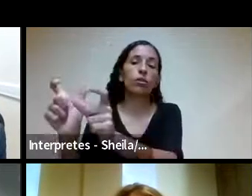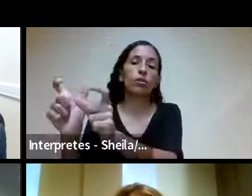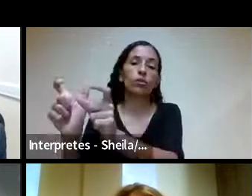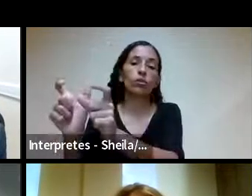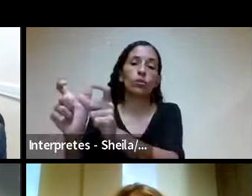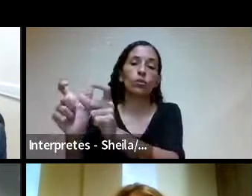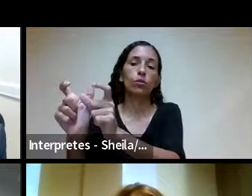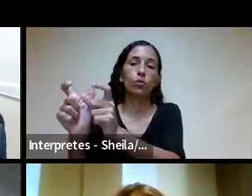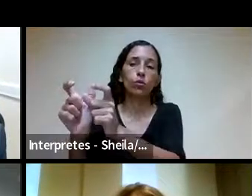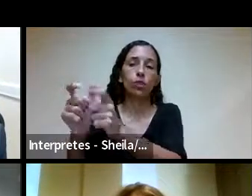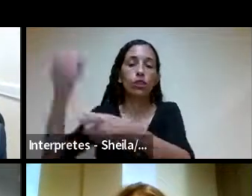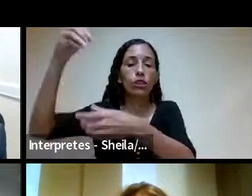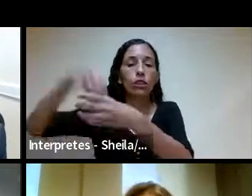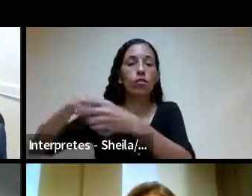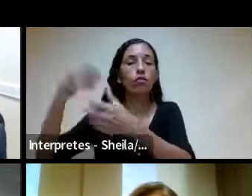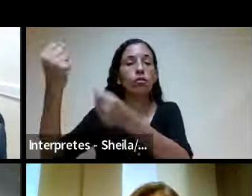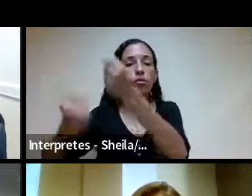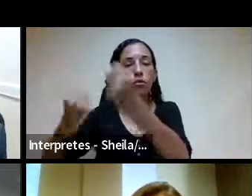obrigado.